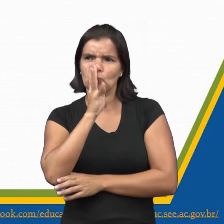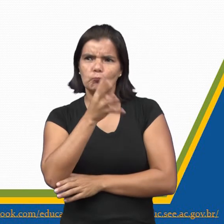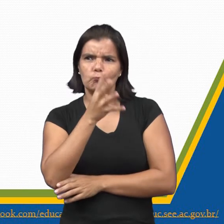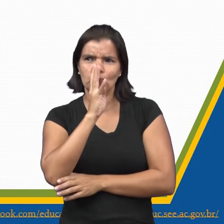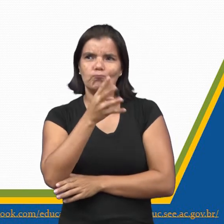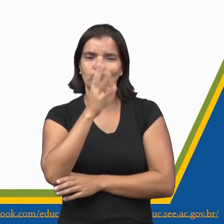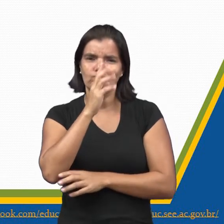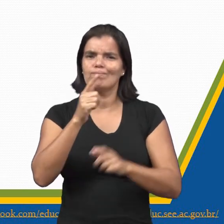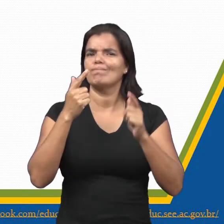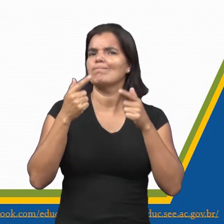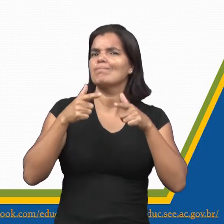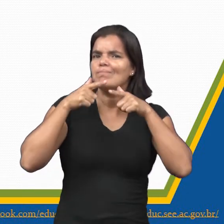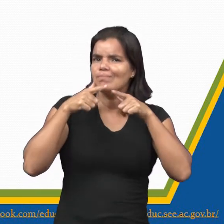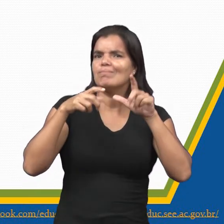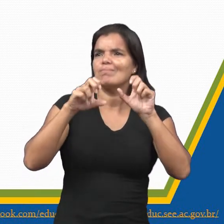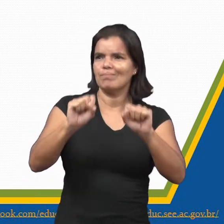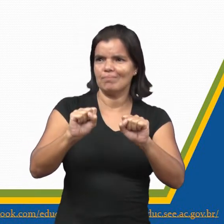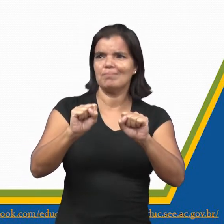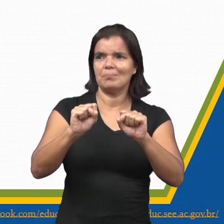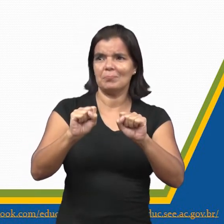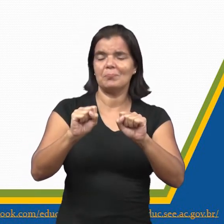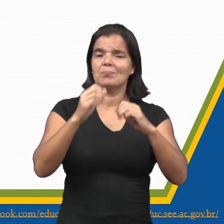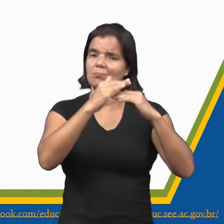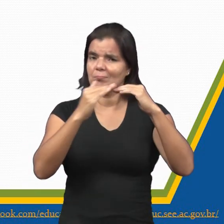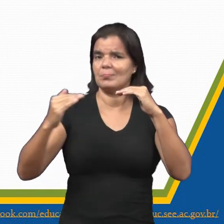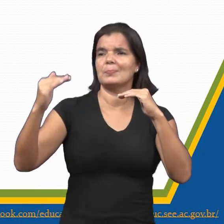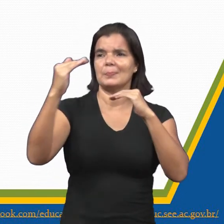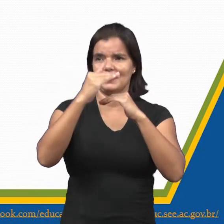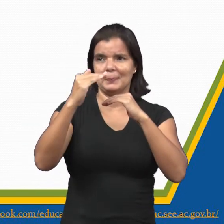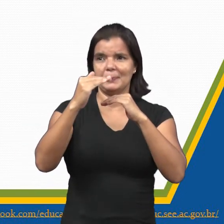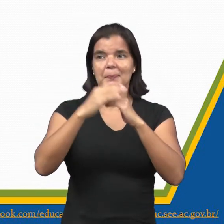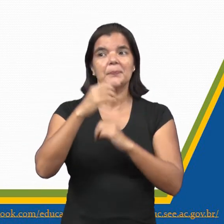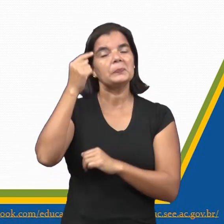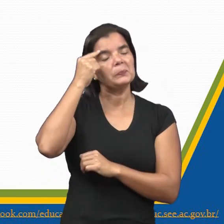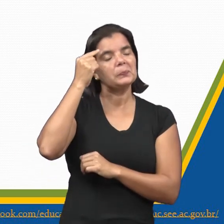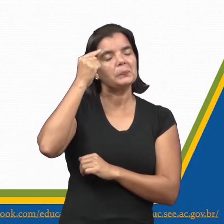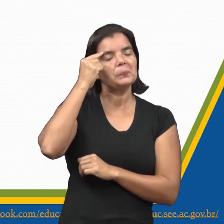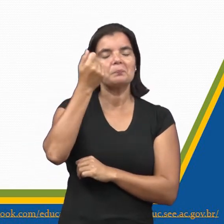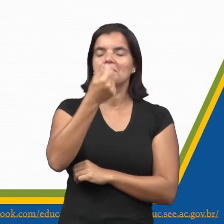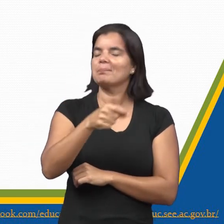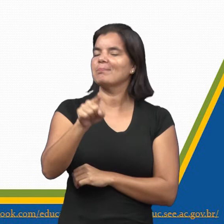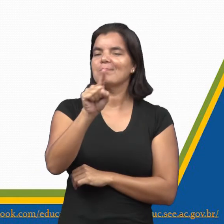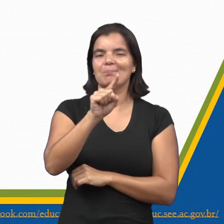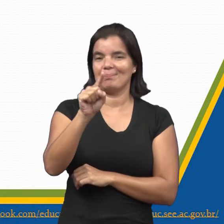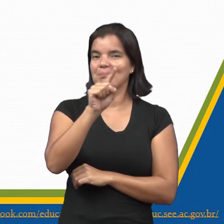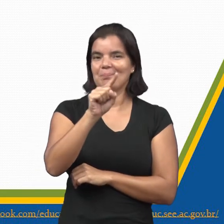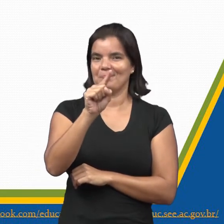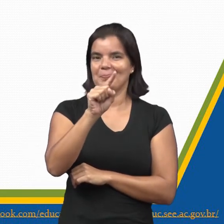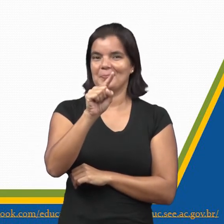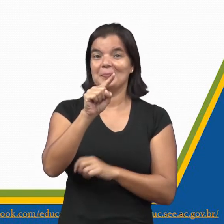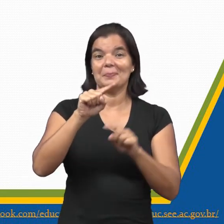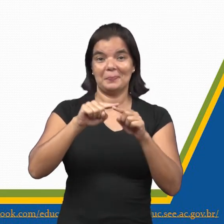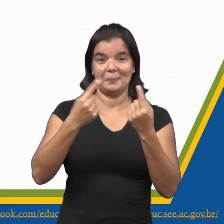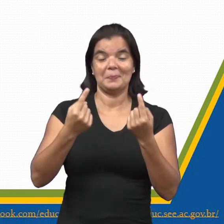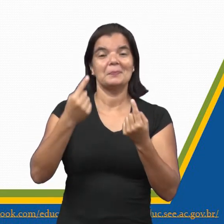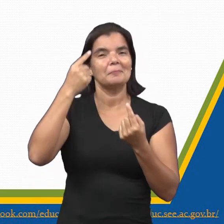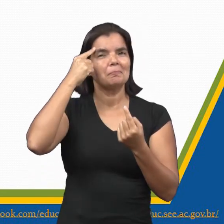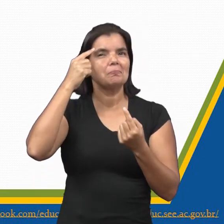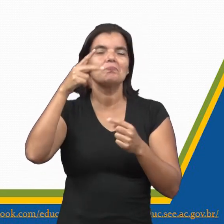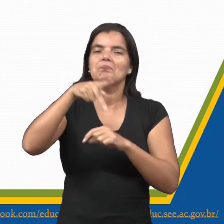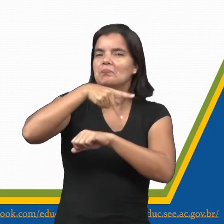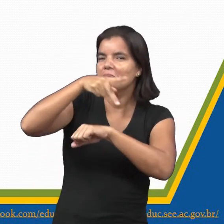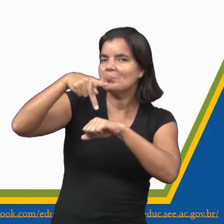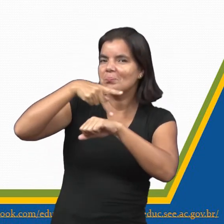as manifestações linguísticas ditas superiores. Para pensarmos nele, não precisamos ir muito longe, pois em nosso país,